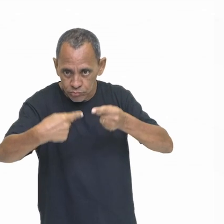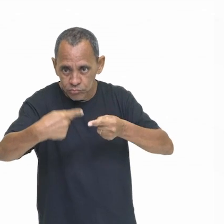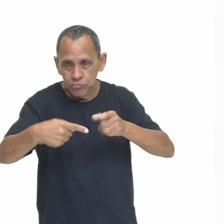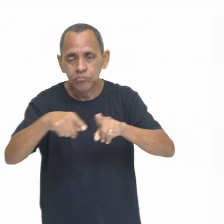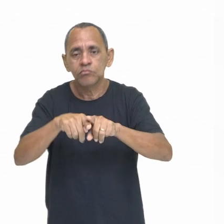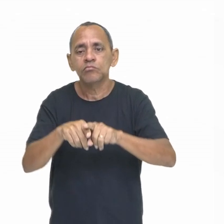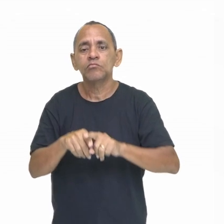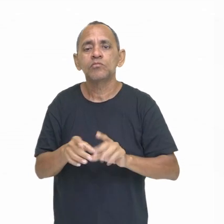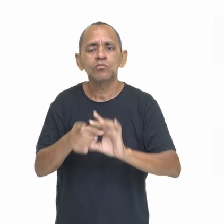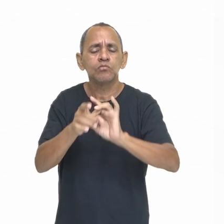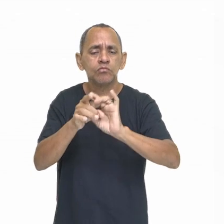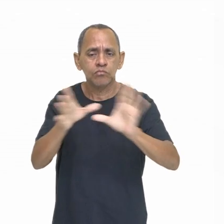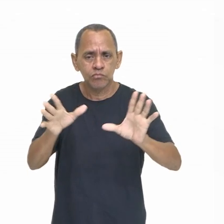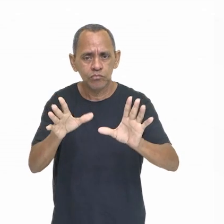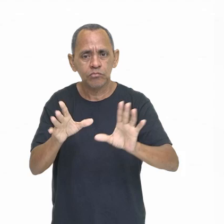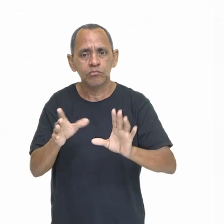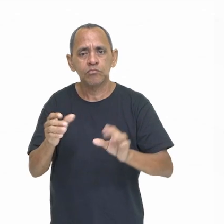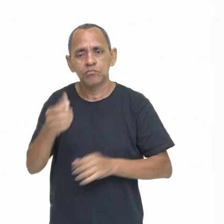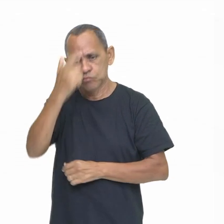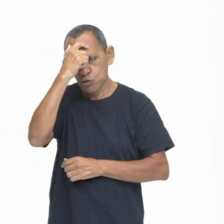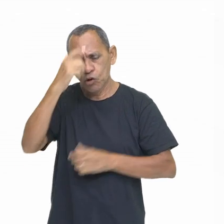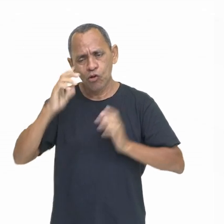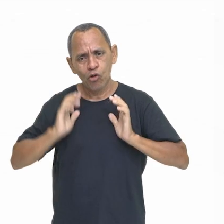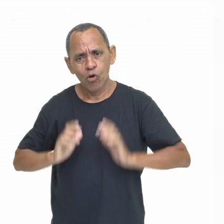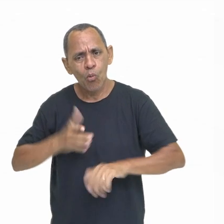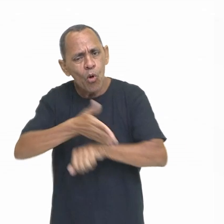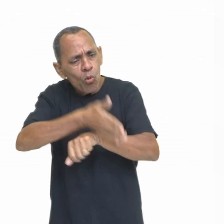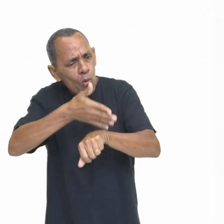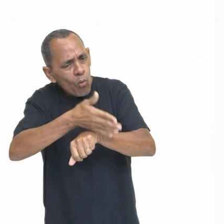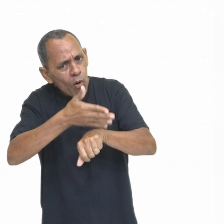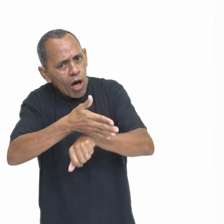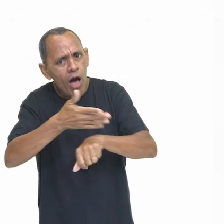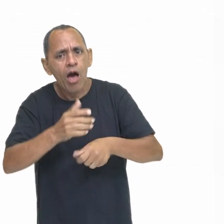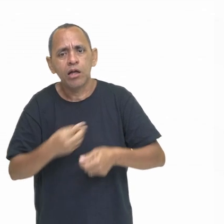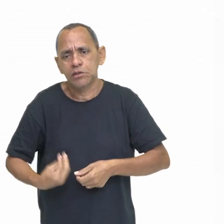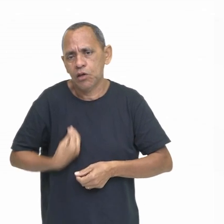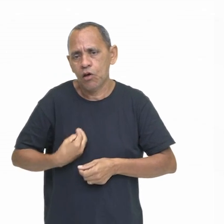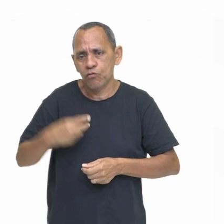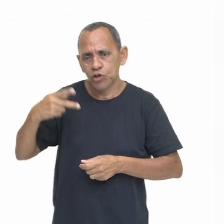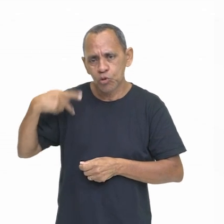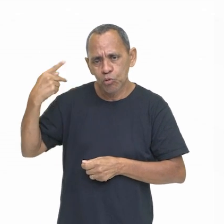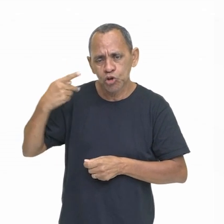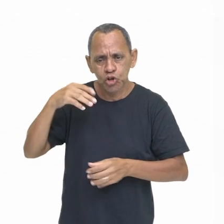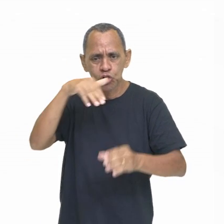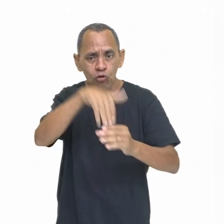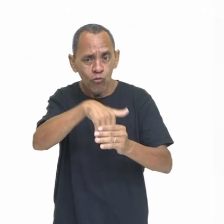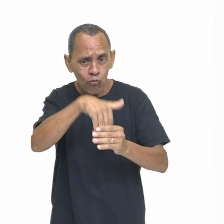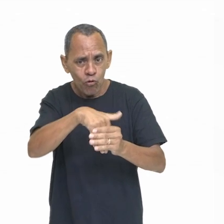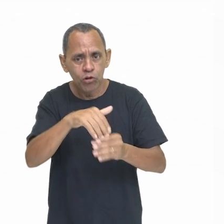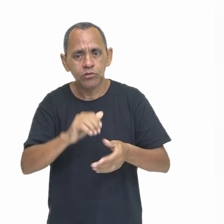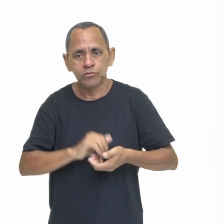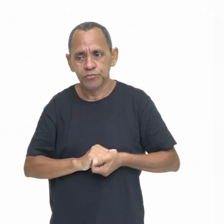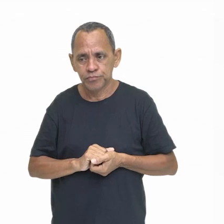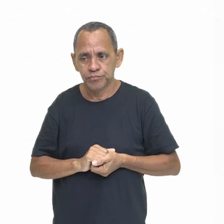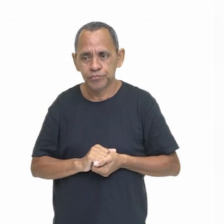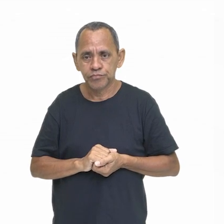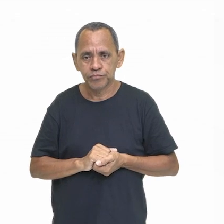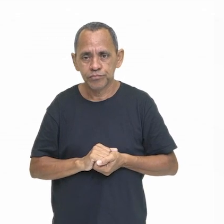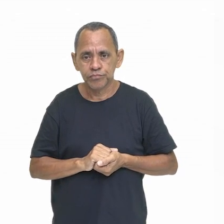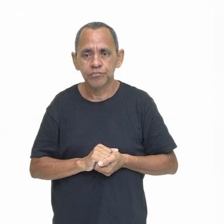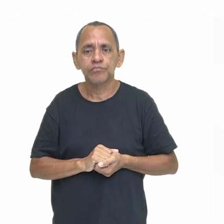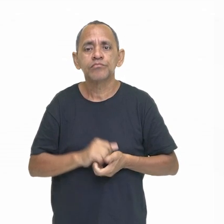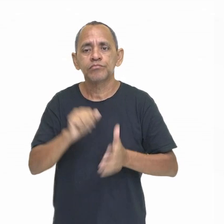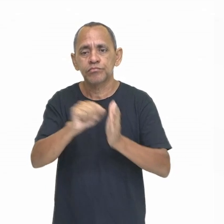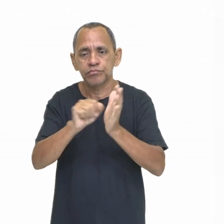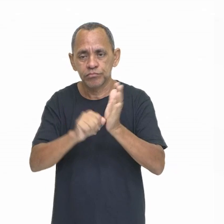cidadãos participar do exercício da vida política. É o direito do voto, por exemplo, e consolidou-se aí no